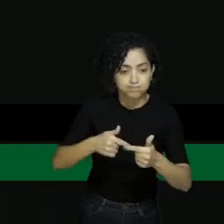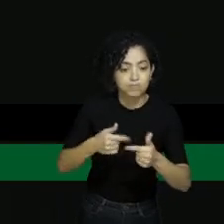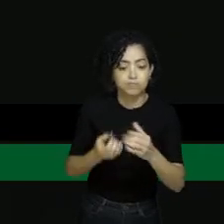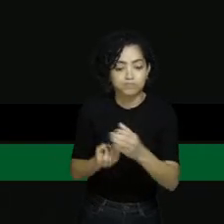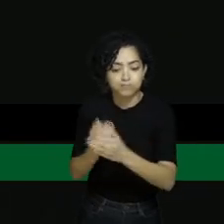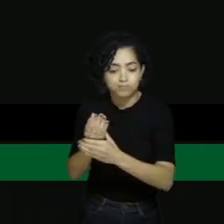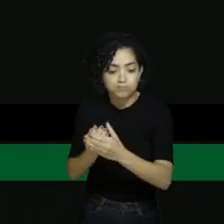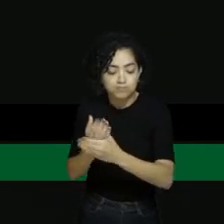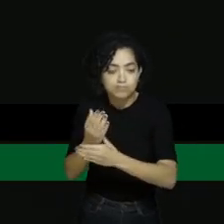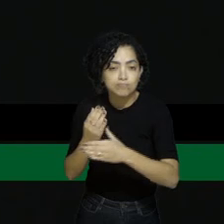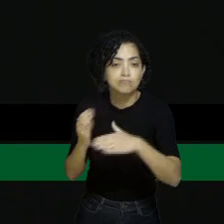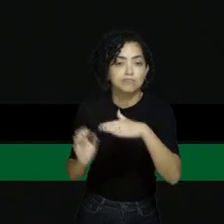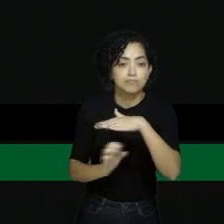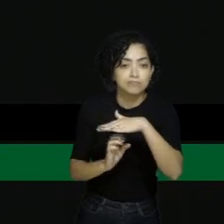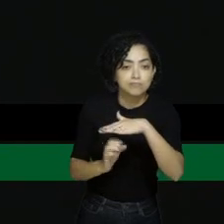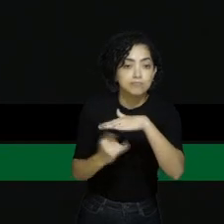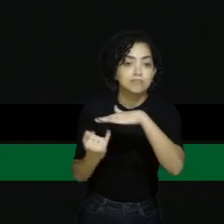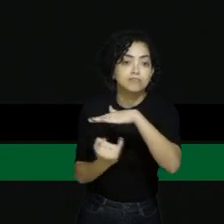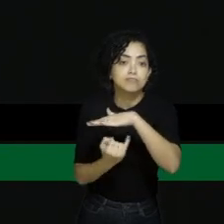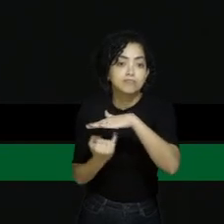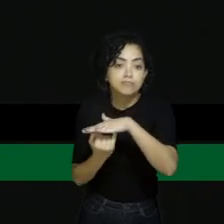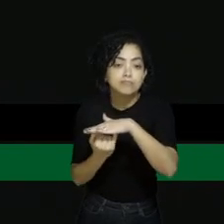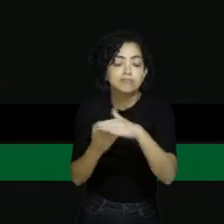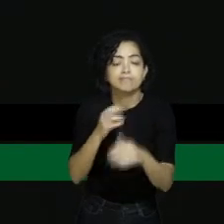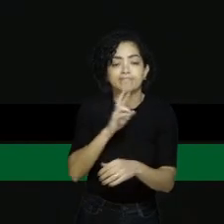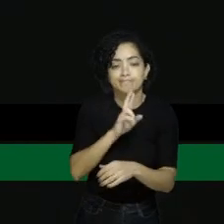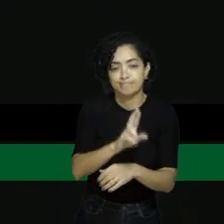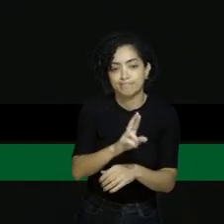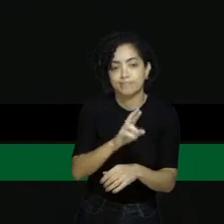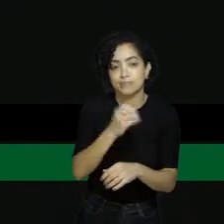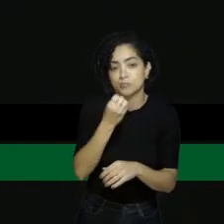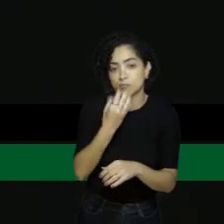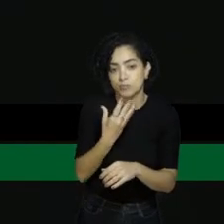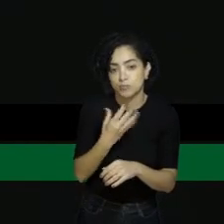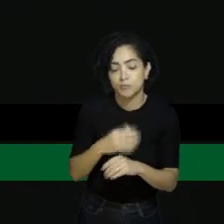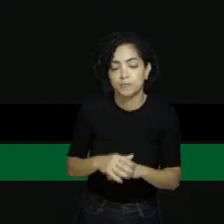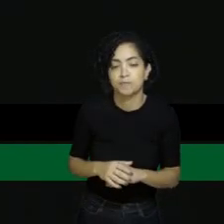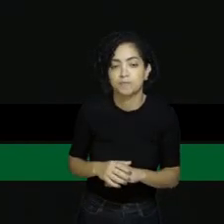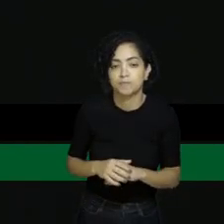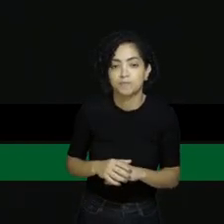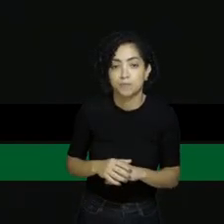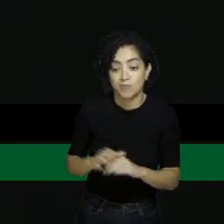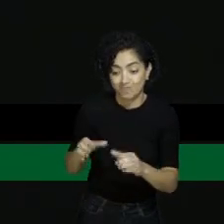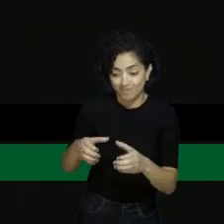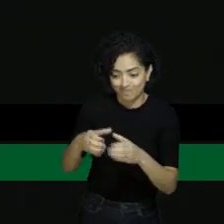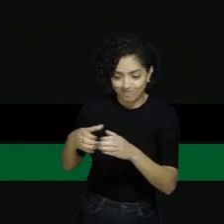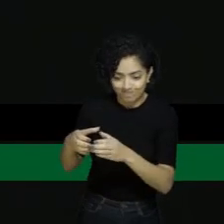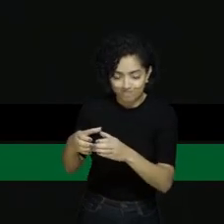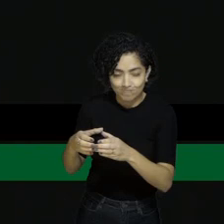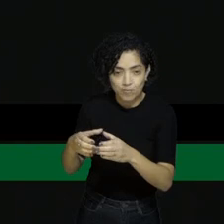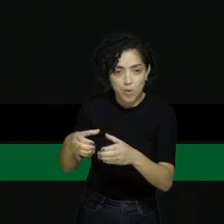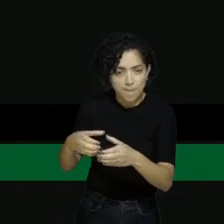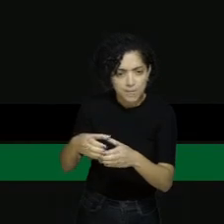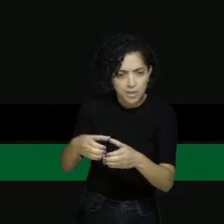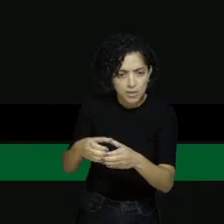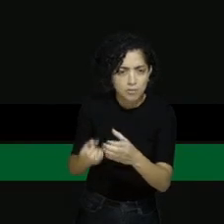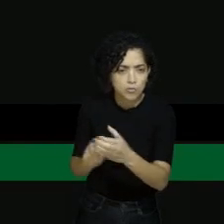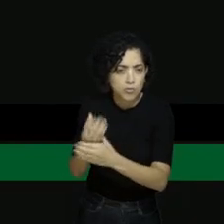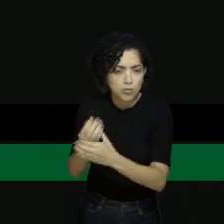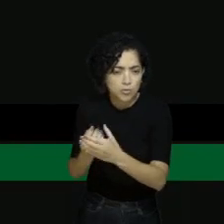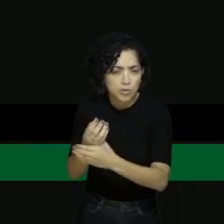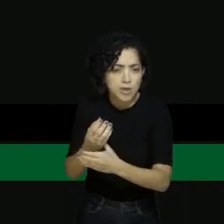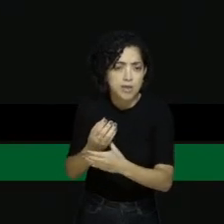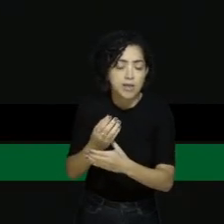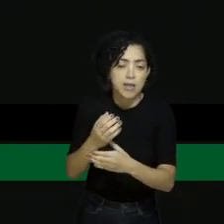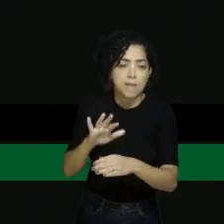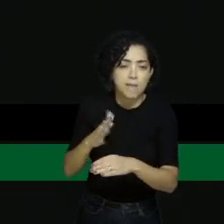das indústrias vai dar resultado. Santa Catarina, que é de pequenos produtores, a média são 500 litros de leite